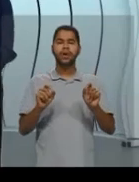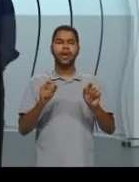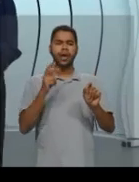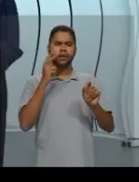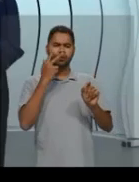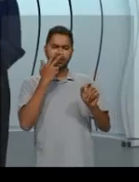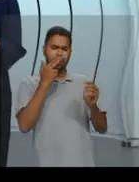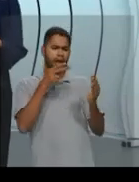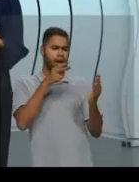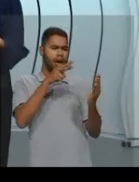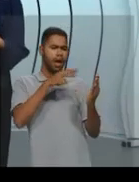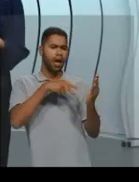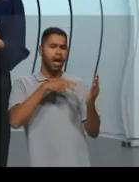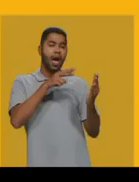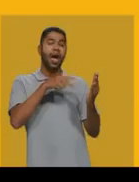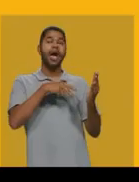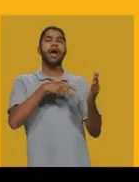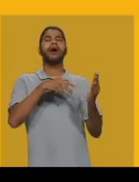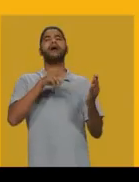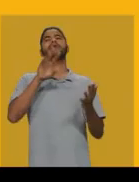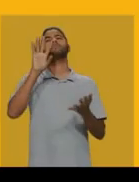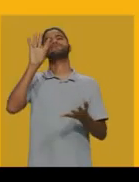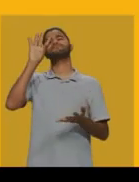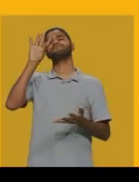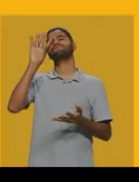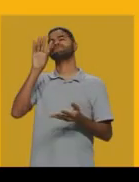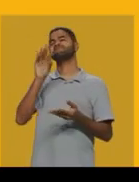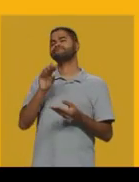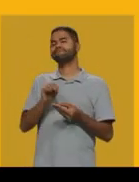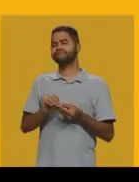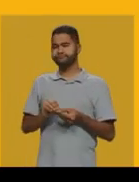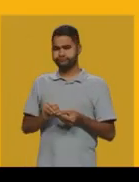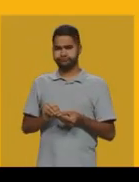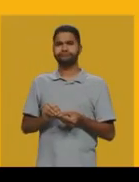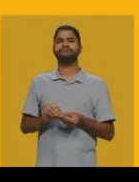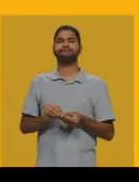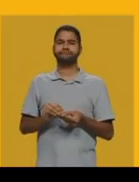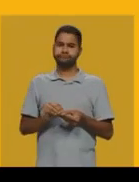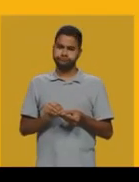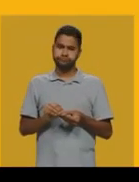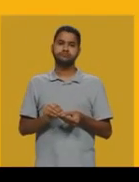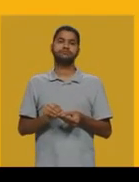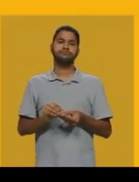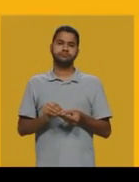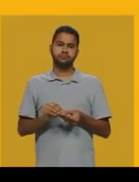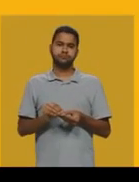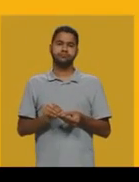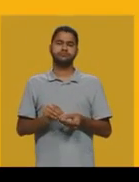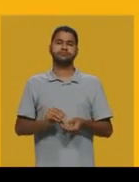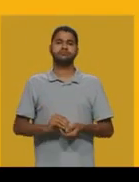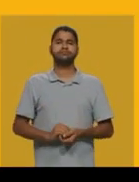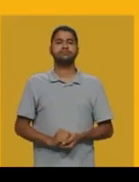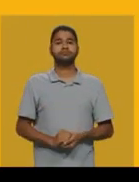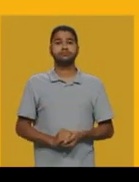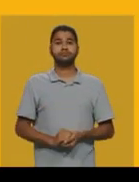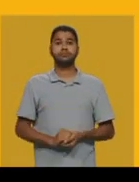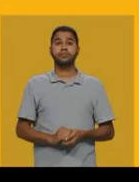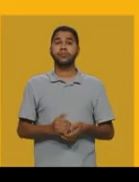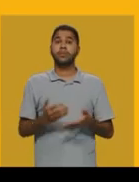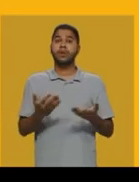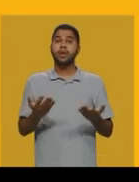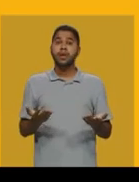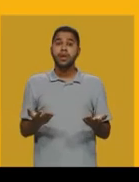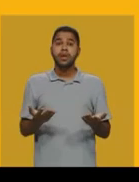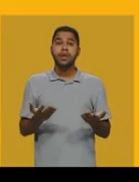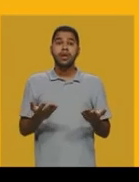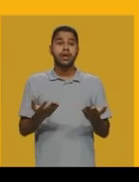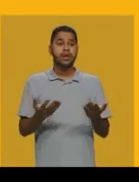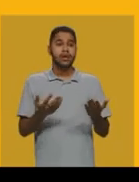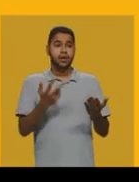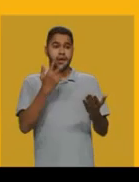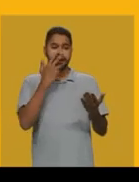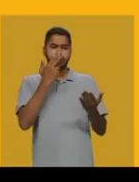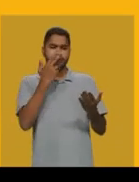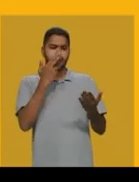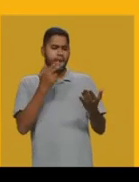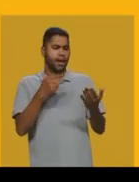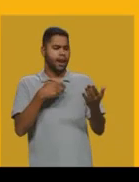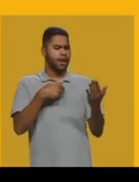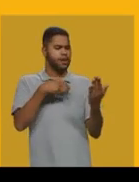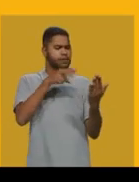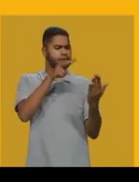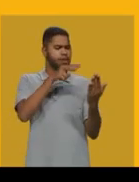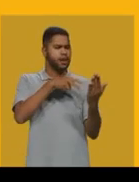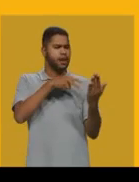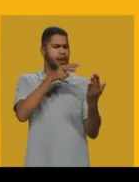deduzir. O leitor, ele precisa fazer uma dedução, uma inferência. É algo que está entre linhas,